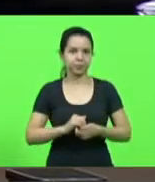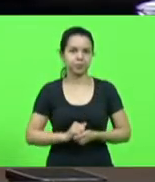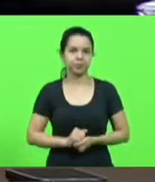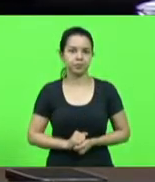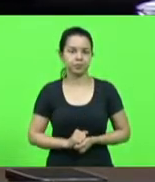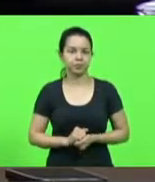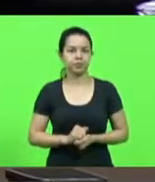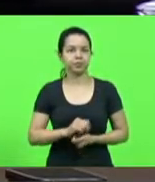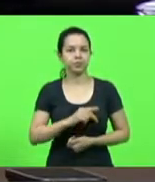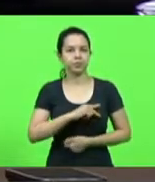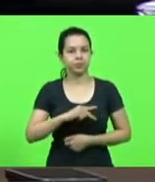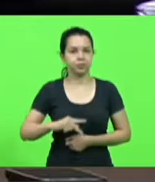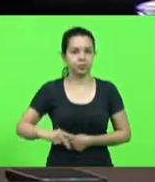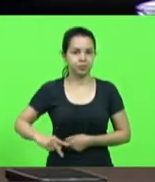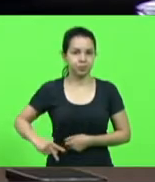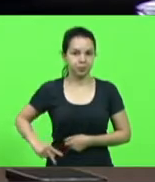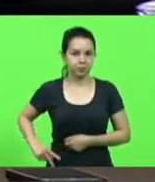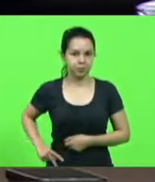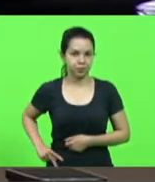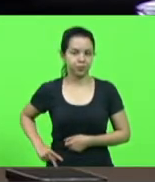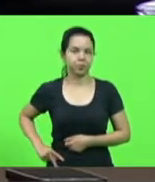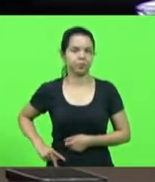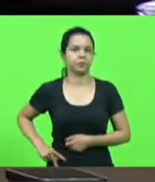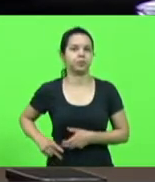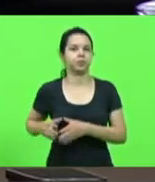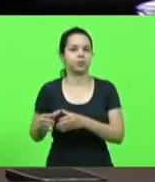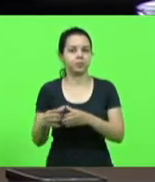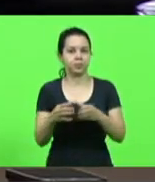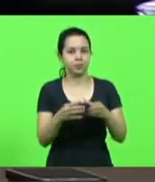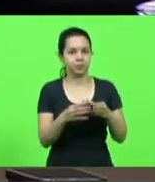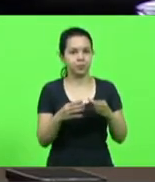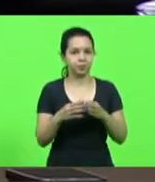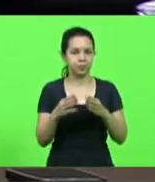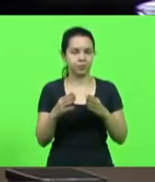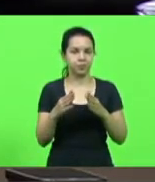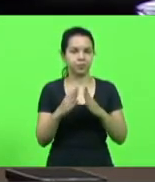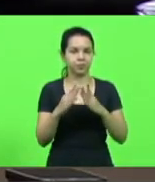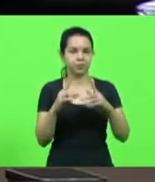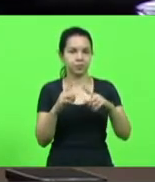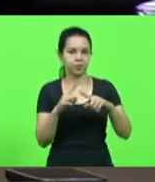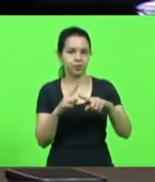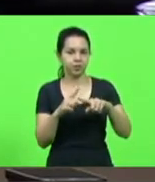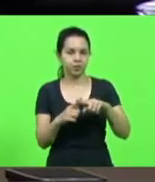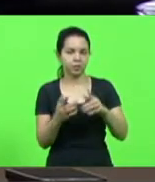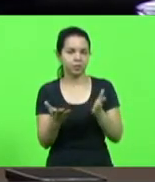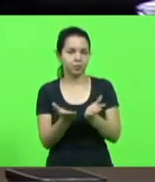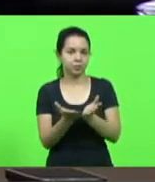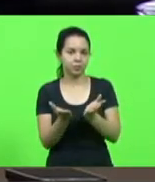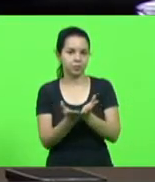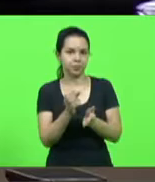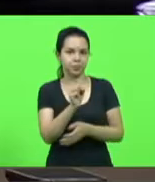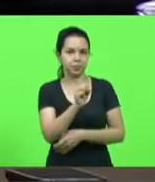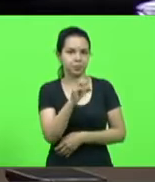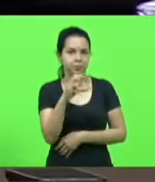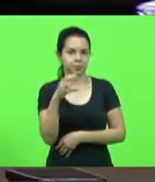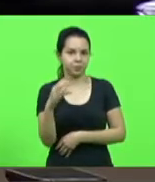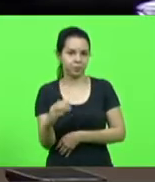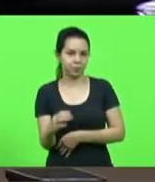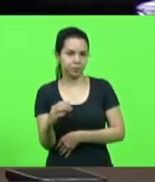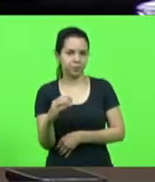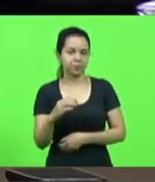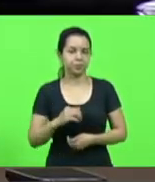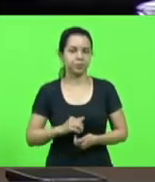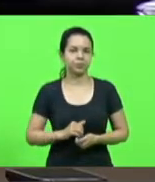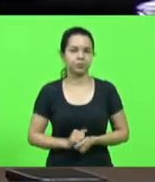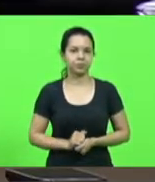presidente da Convenção das Igrejas Evangélicas de Santa Catarina e Sudoeste do Paraná, pastor Newton dos Santos. Ato contínuo, o senhor presidente deu conhecimento ao plenário